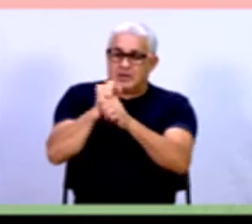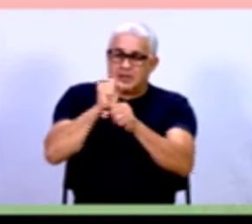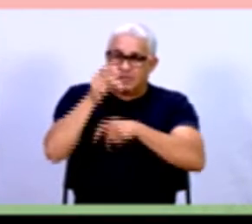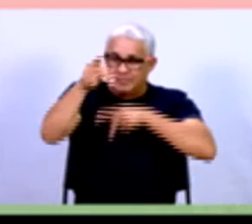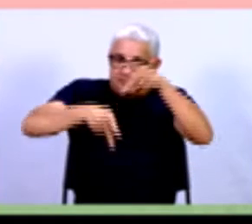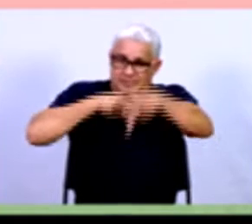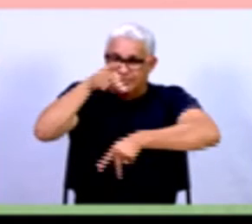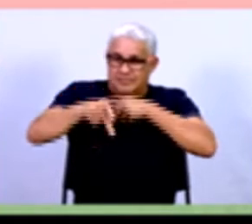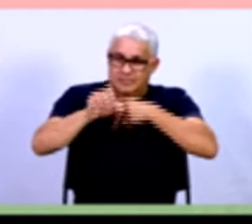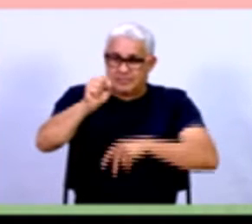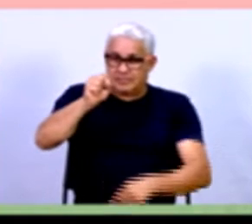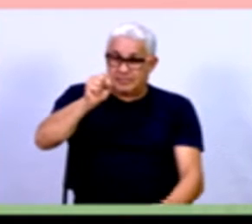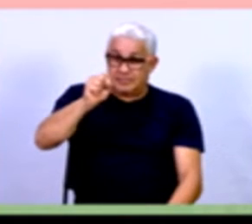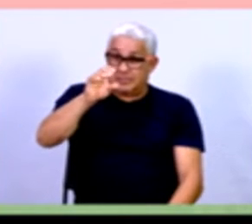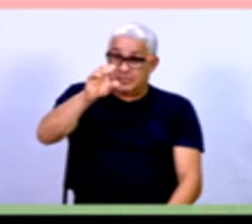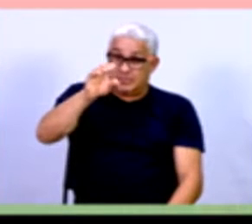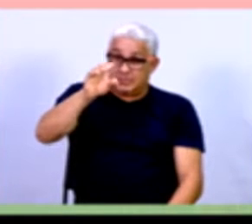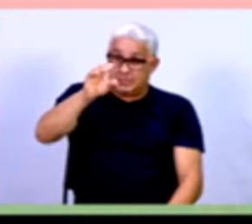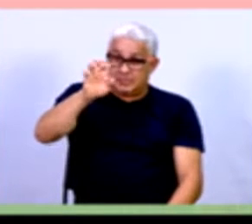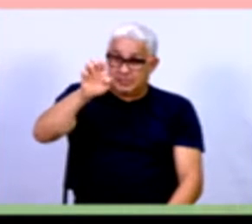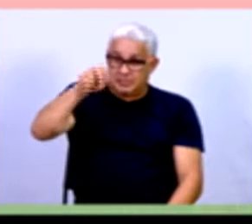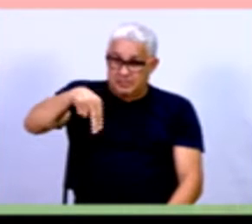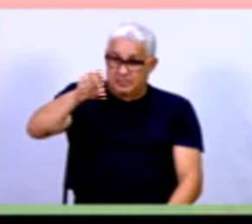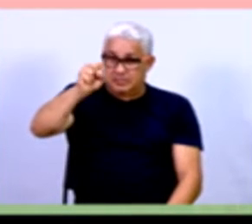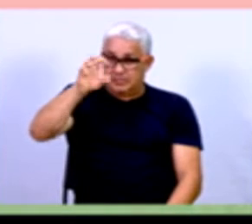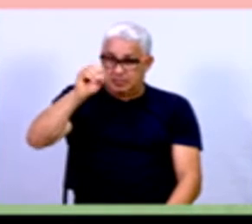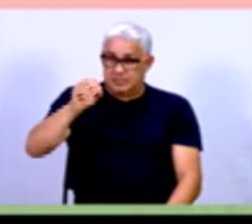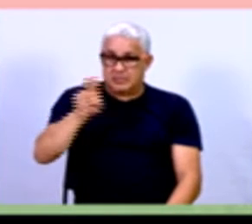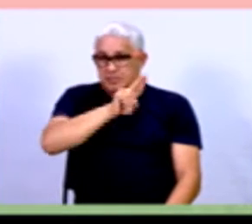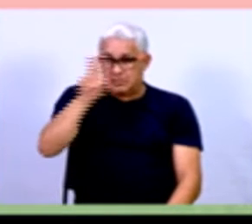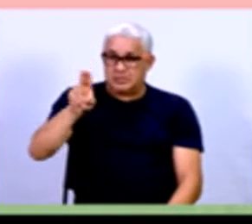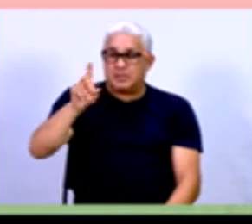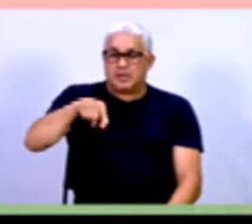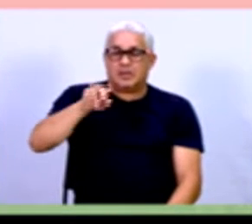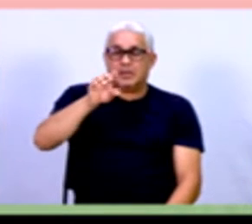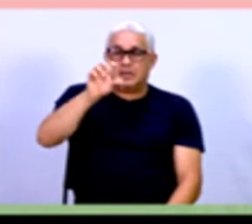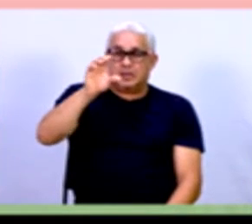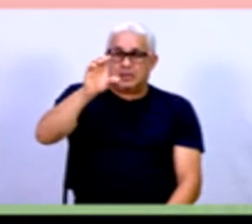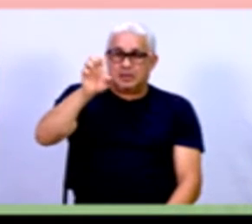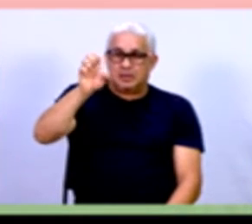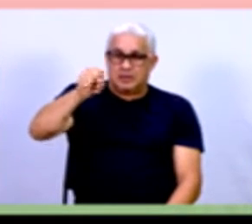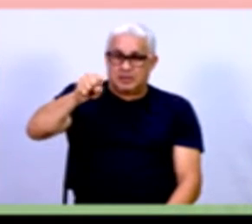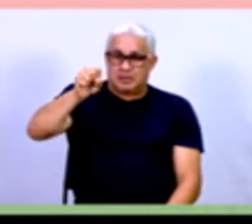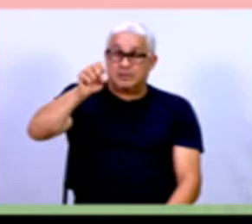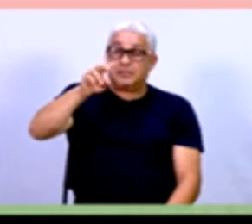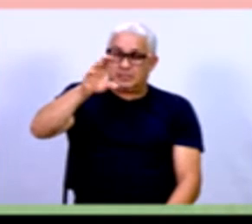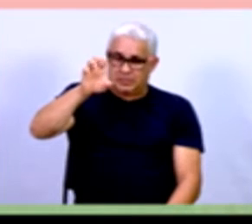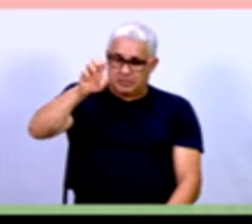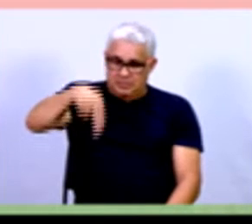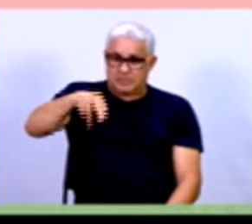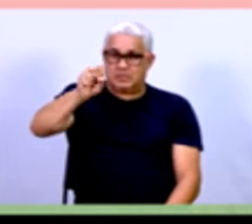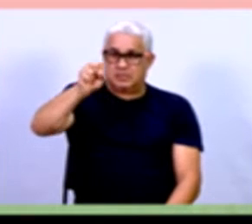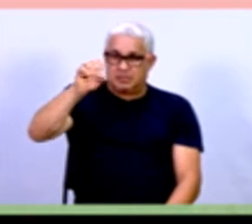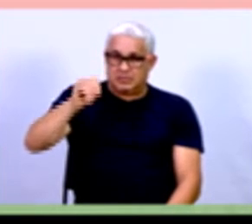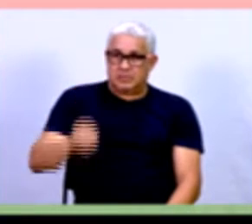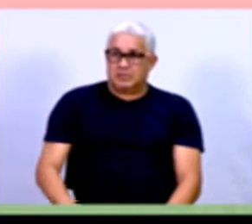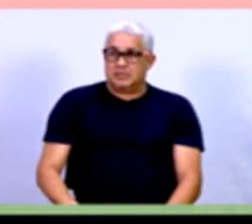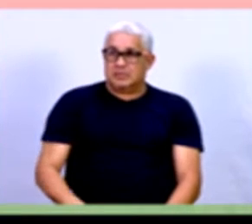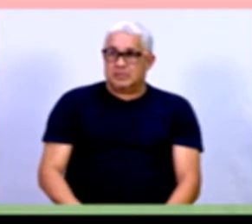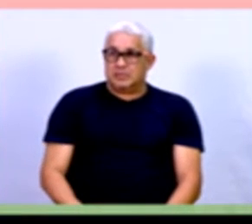é chamada de censo. A realização de um censo fornece informações completas, mas ela